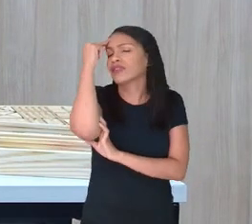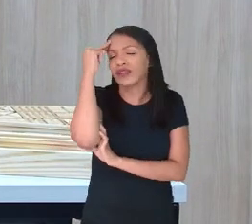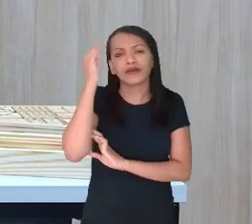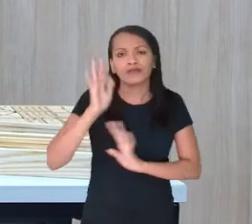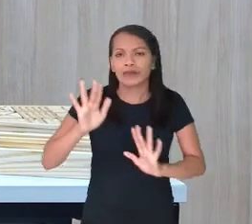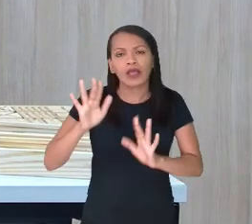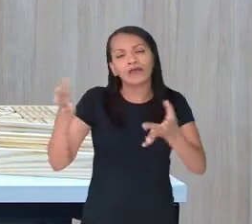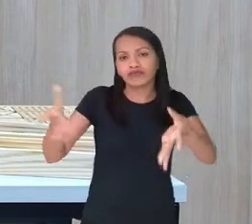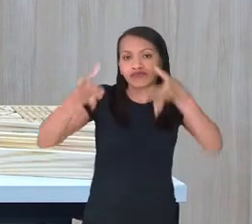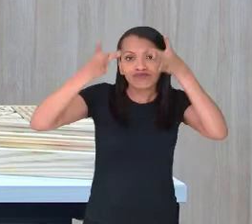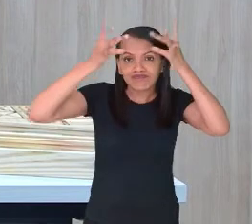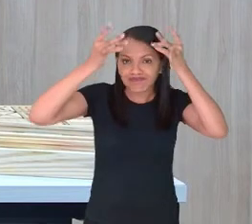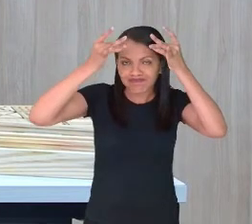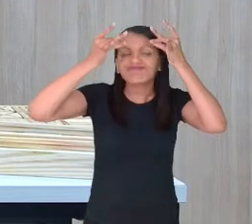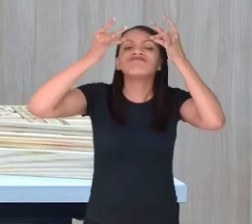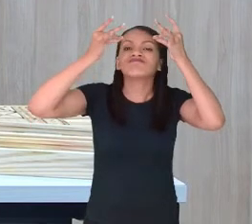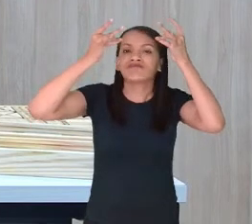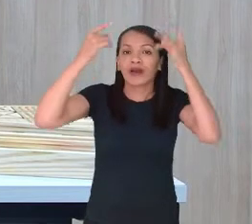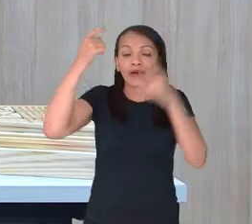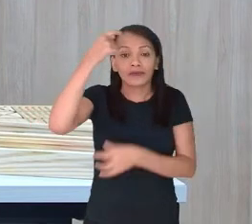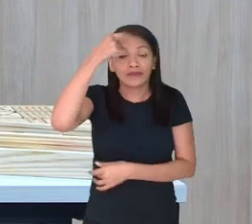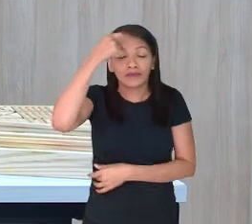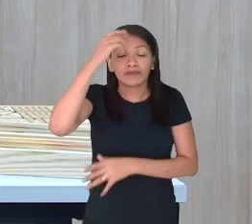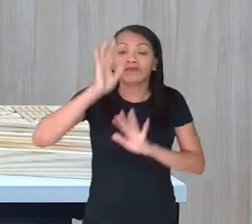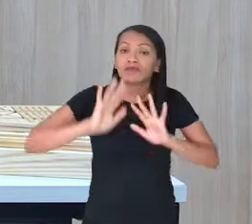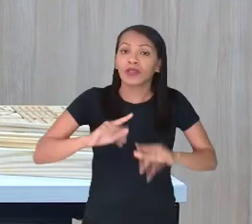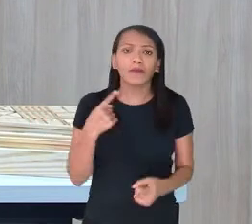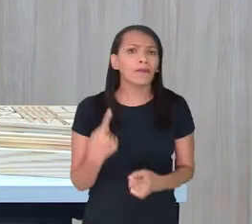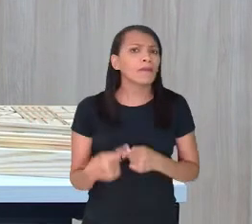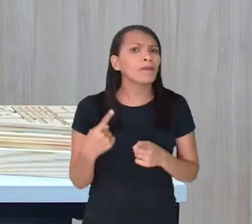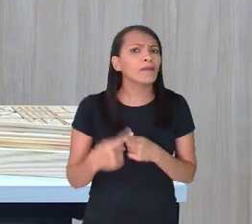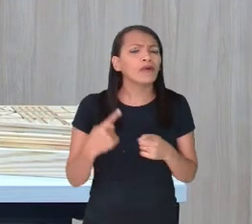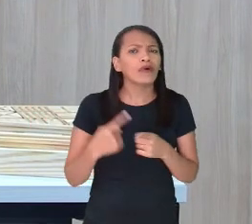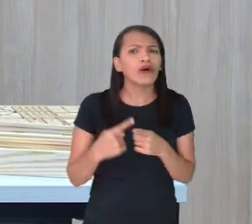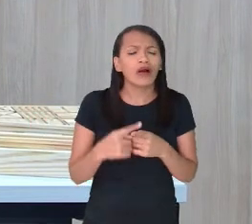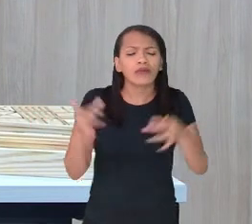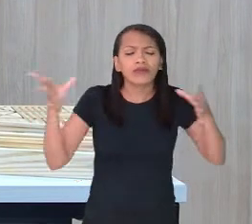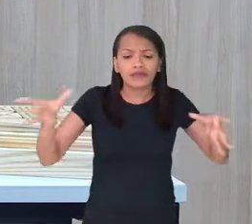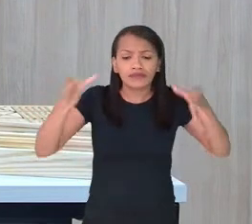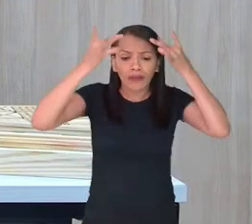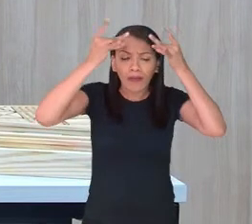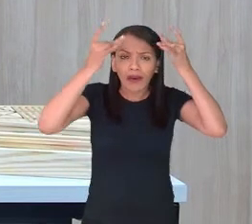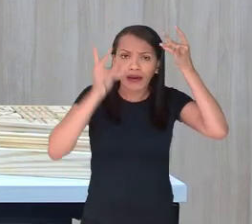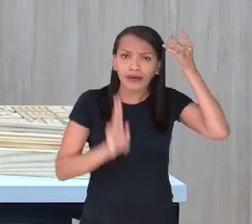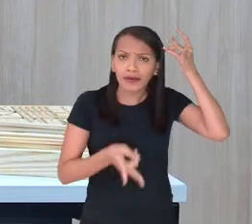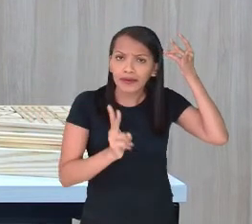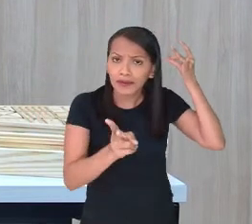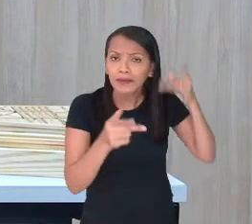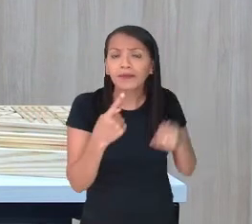não se completou. Então, o porquê que ela não se completou?